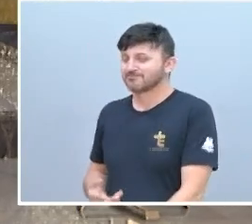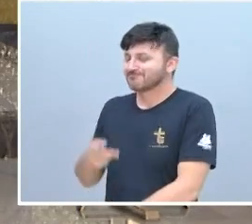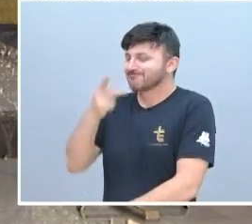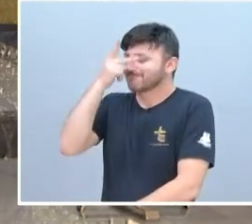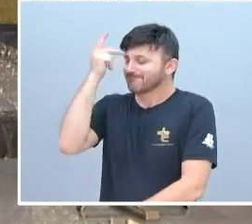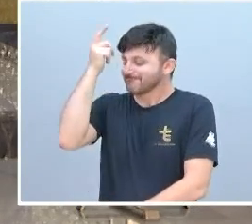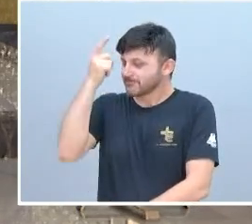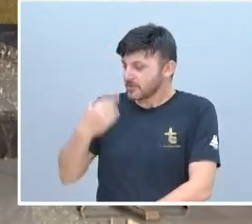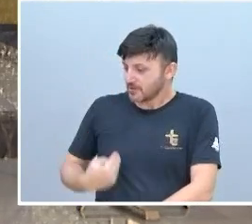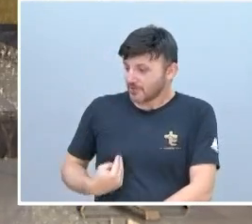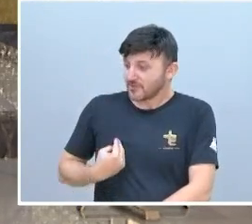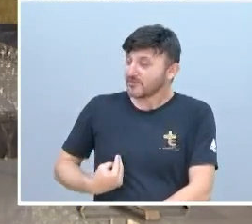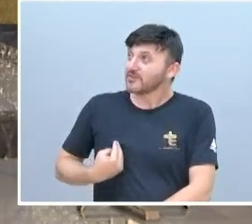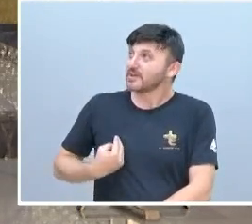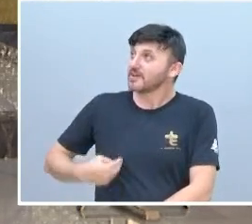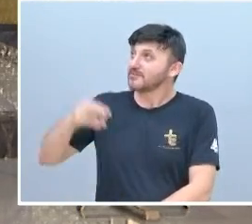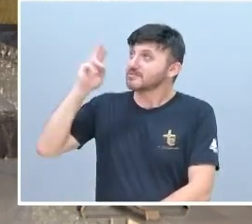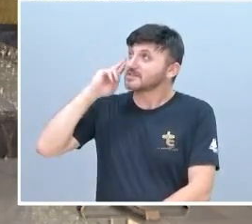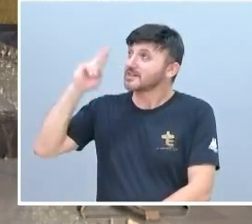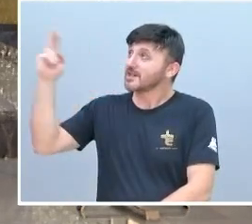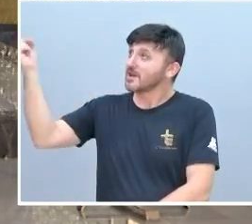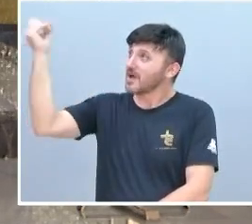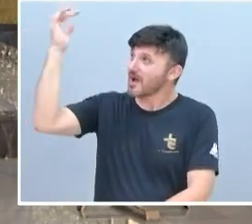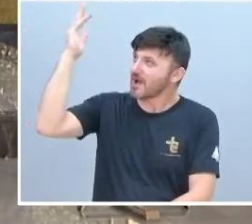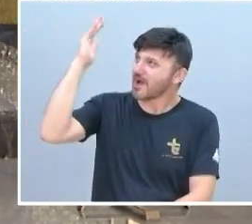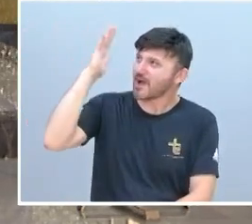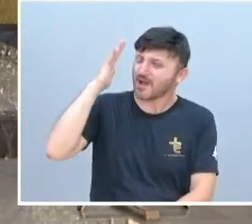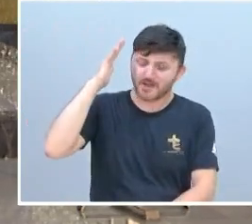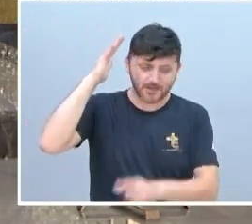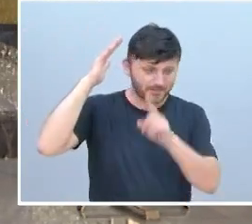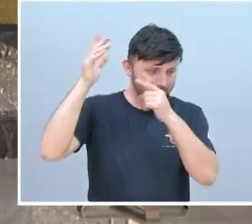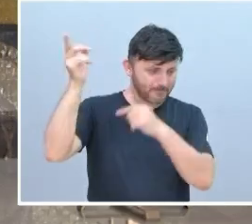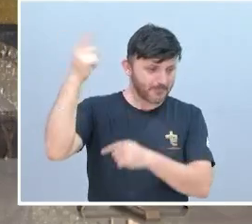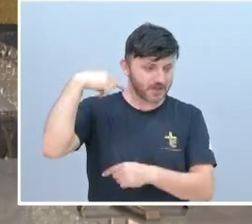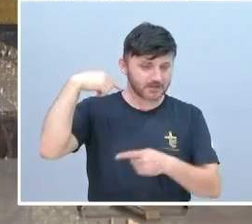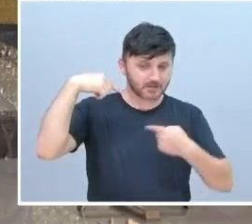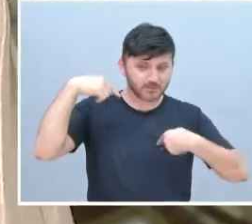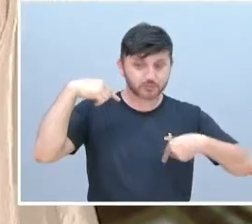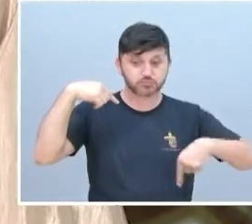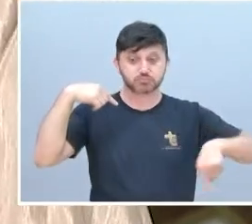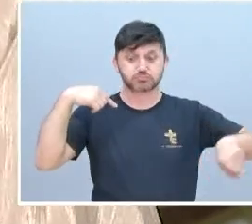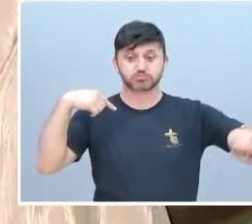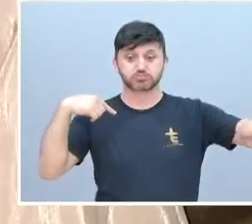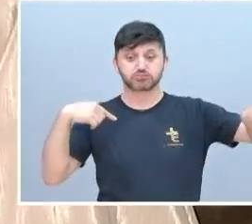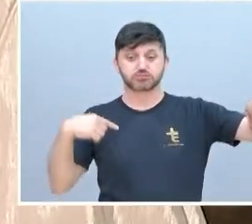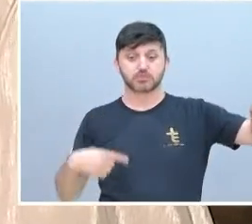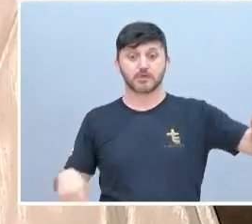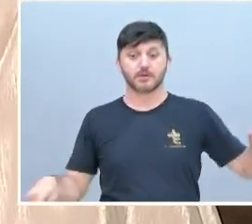Eu quero ser um instrumento vivo, meu Senhor.